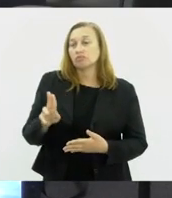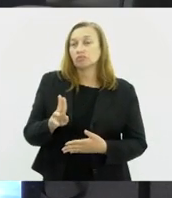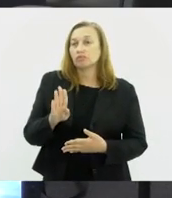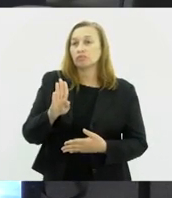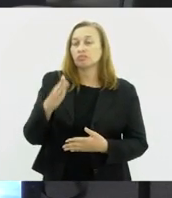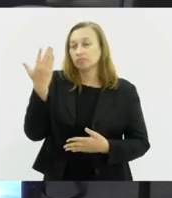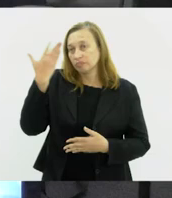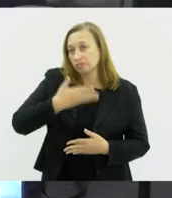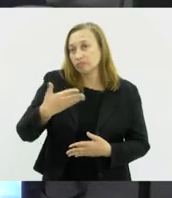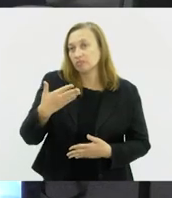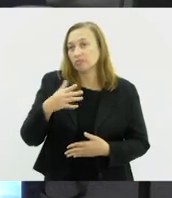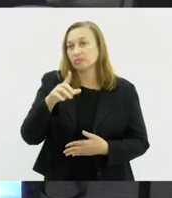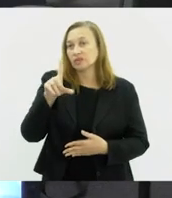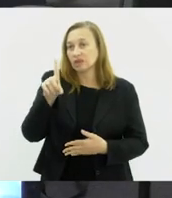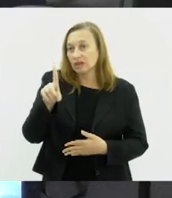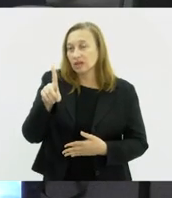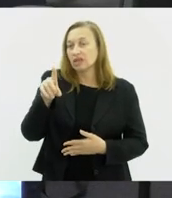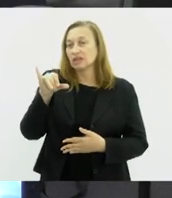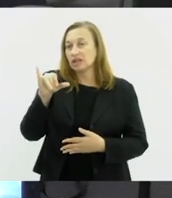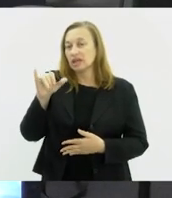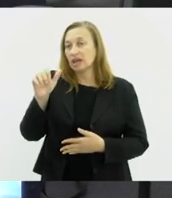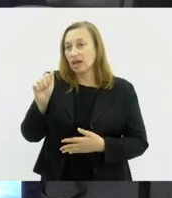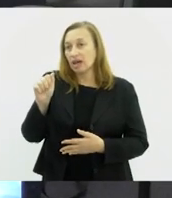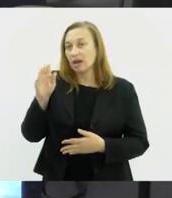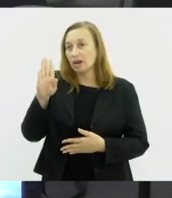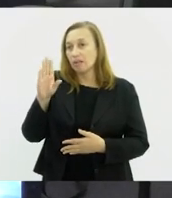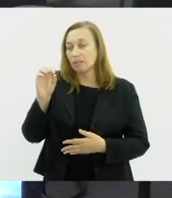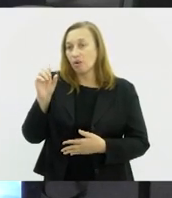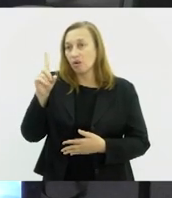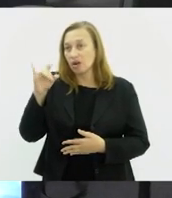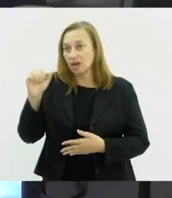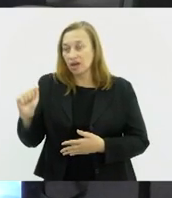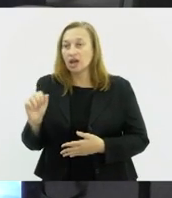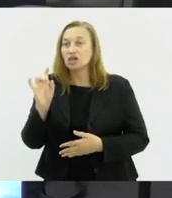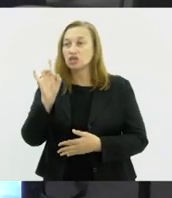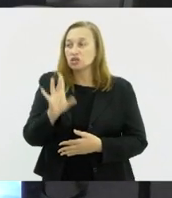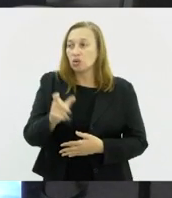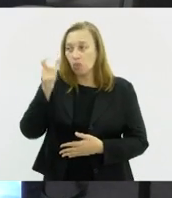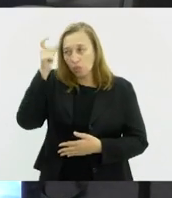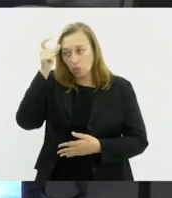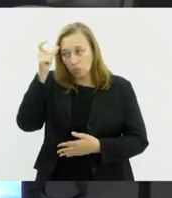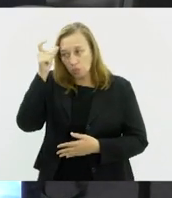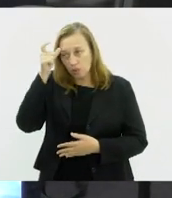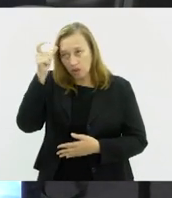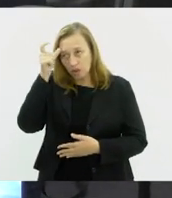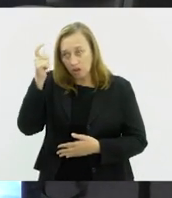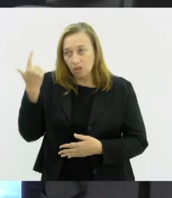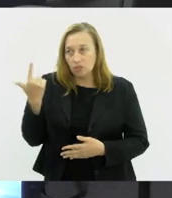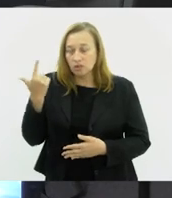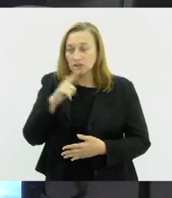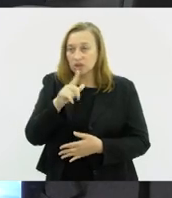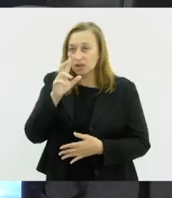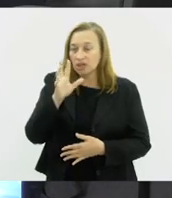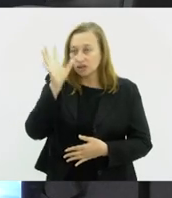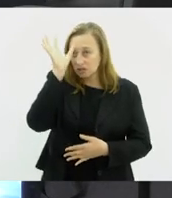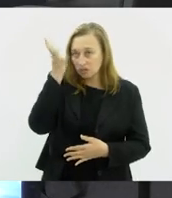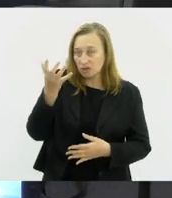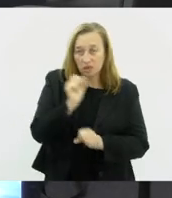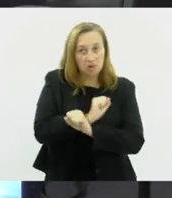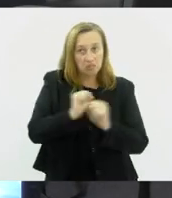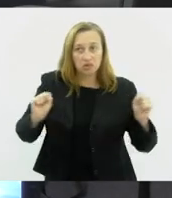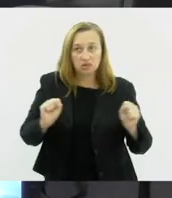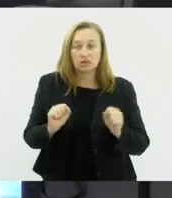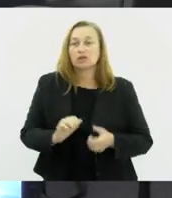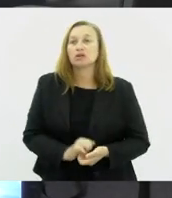diabólica no direito na inquisição era uma prova que só o diabo era capaz de fazer porque ela impossível agora só rapidinho